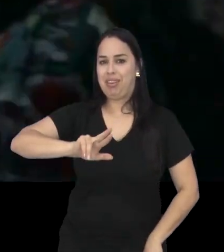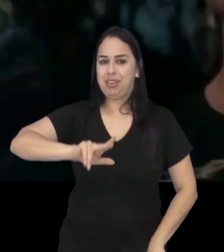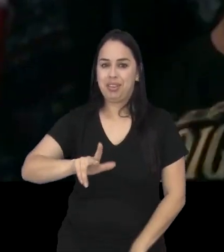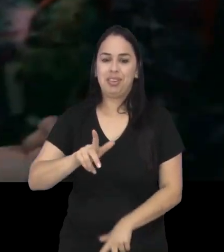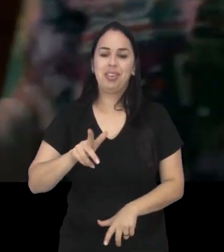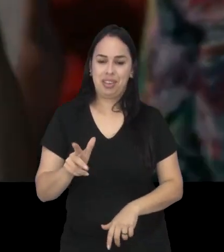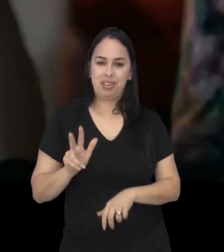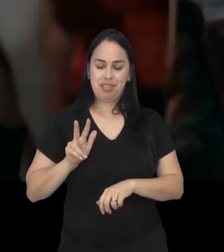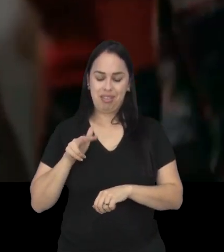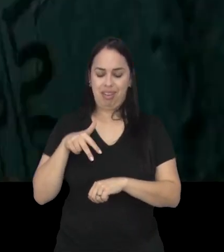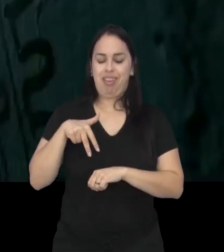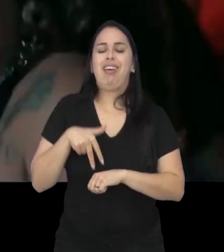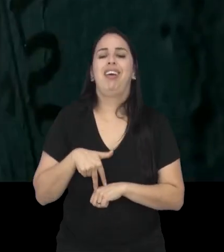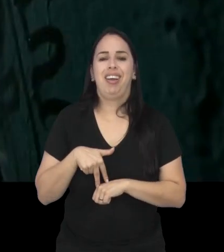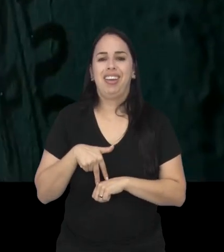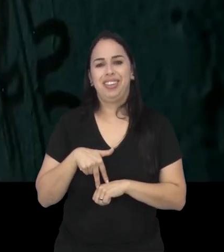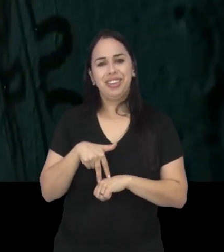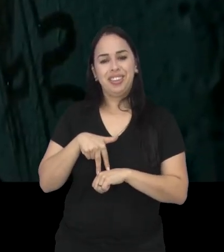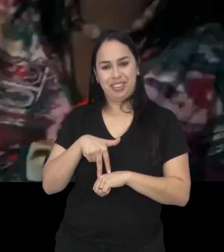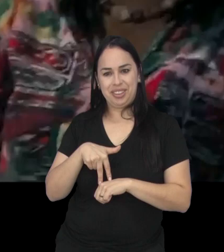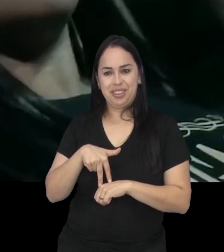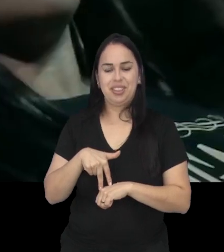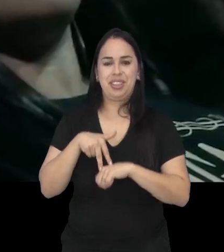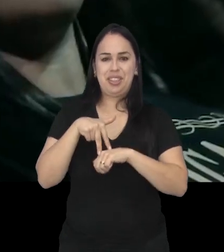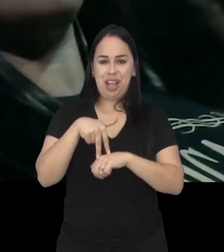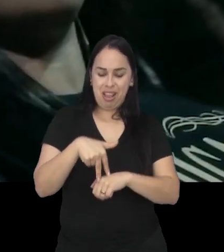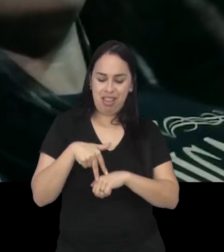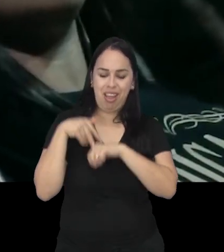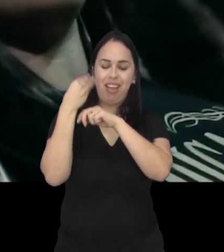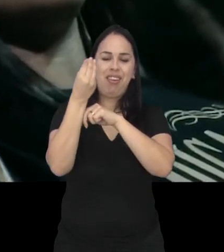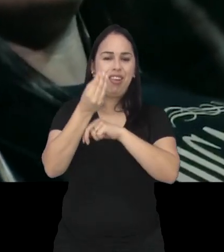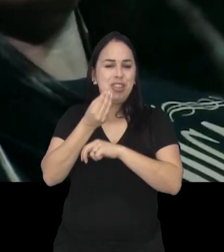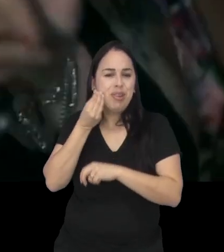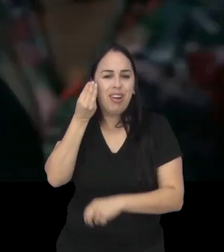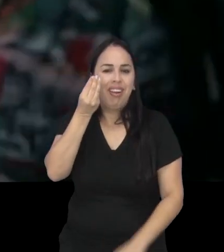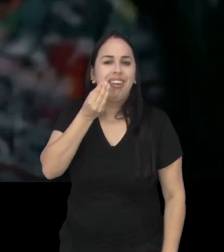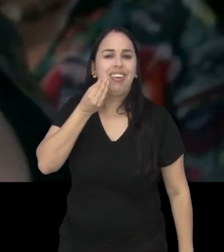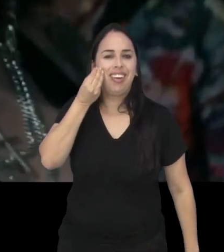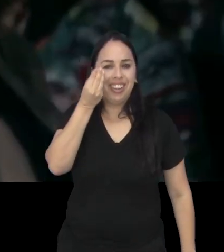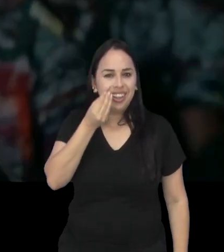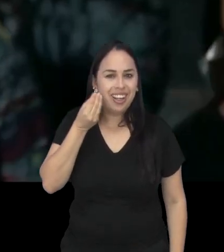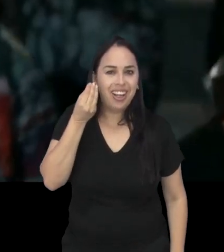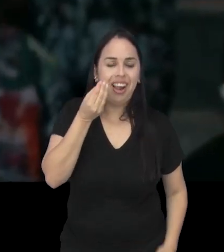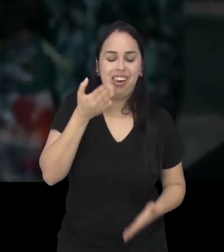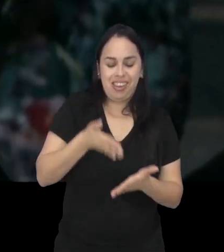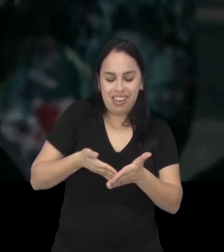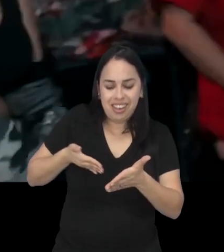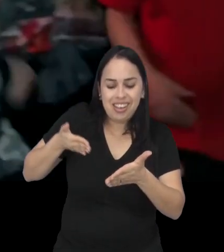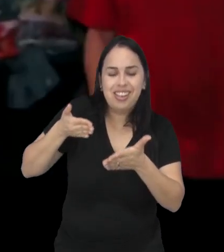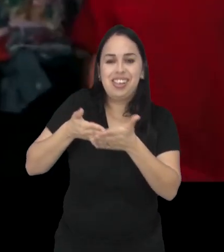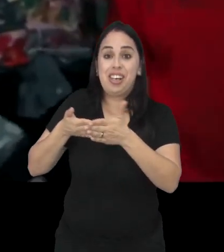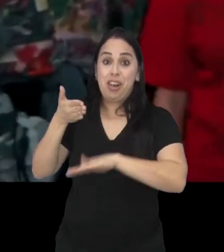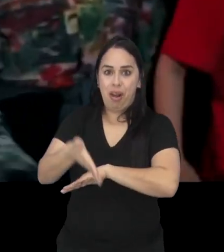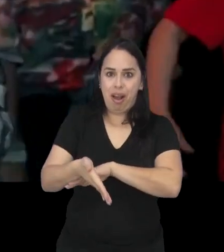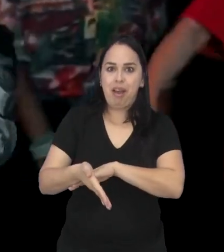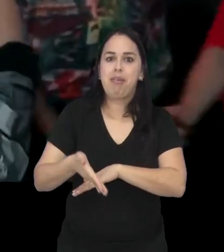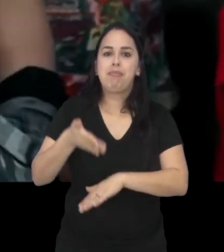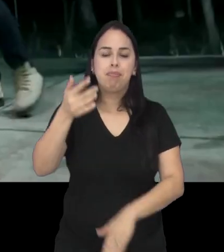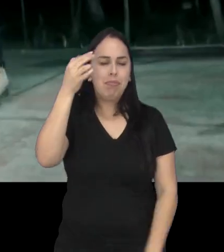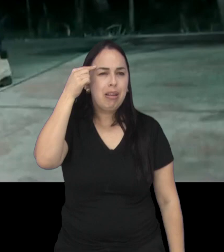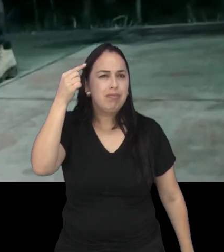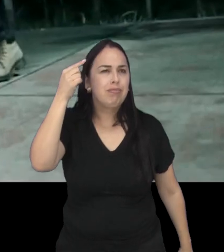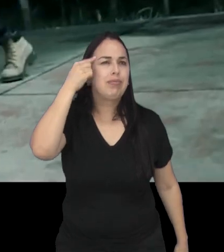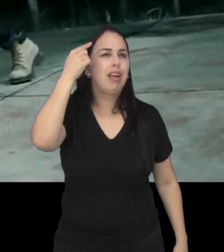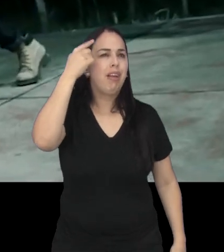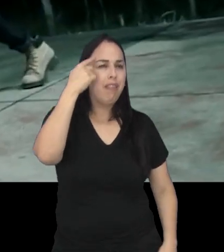ela e por todas, na noite escura, vivendo sem culpar e sem se limitar, e sem pensar no amanhã,